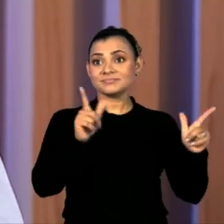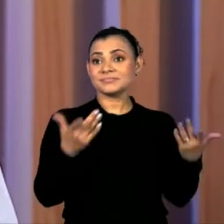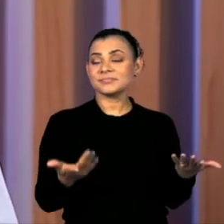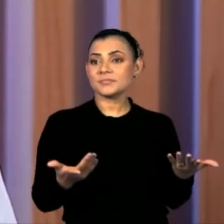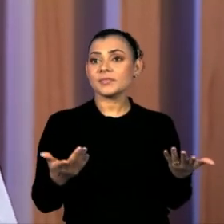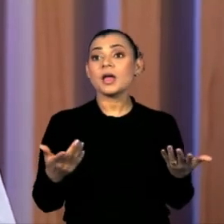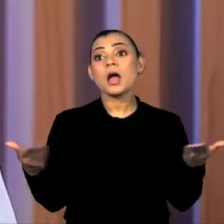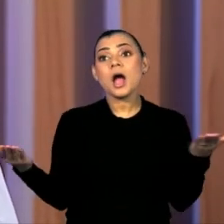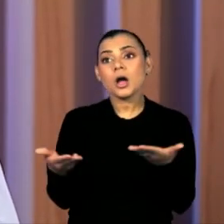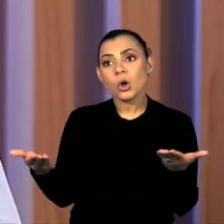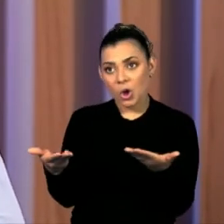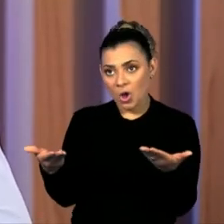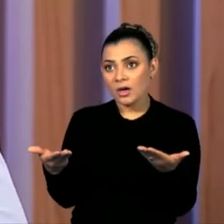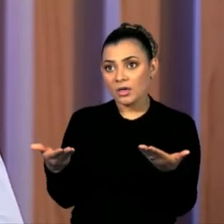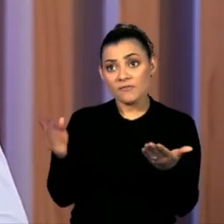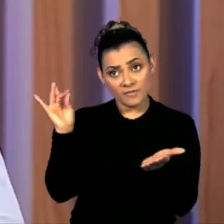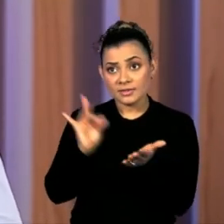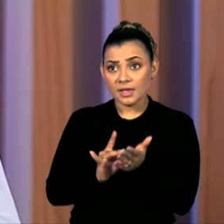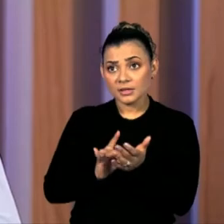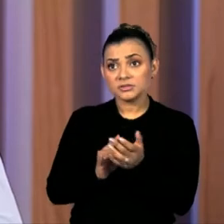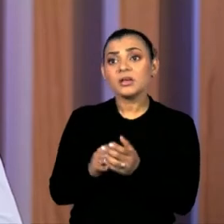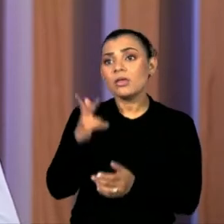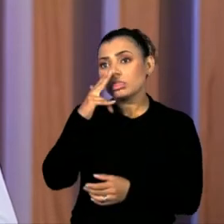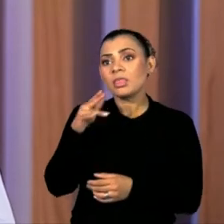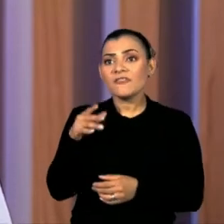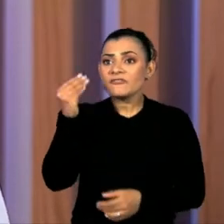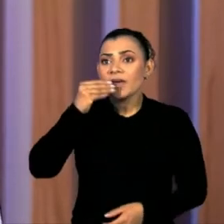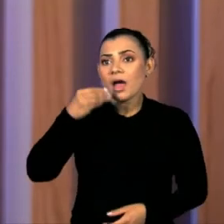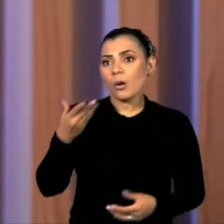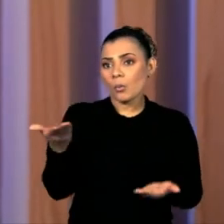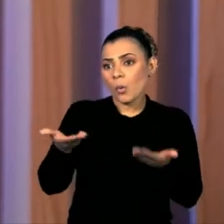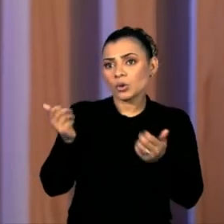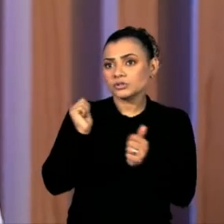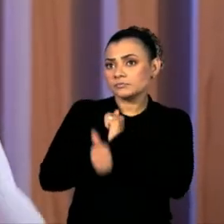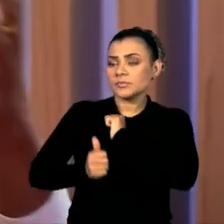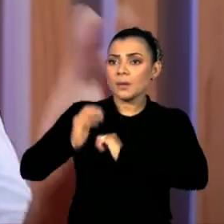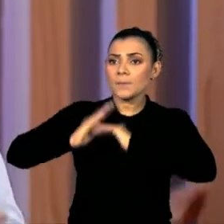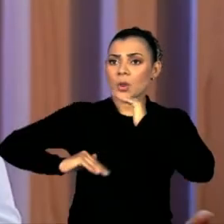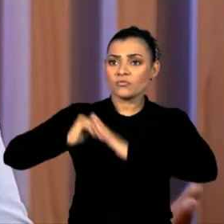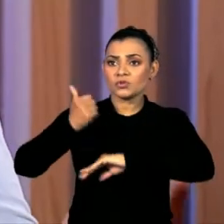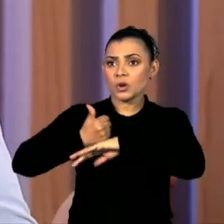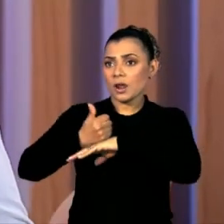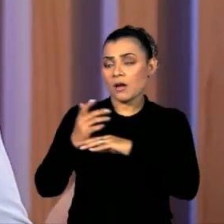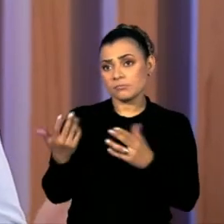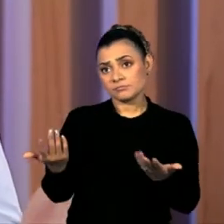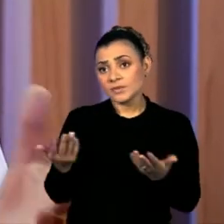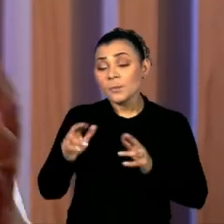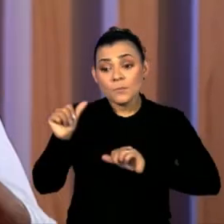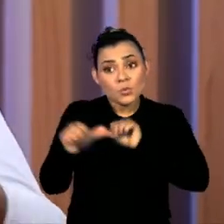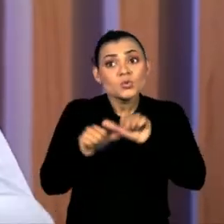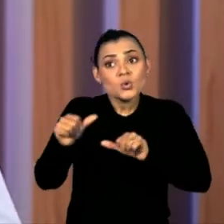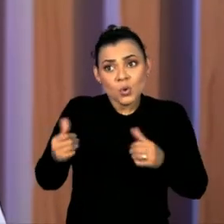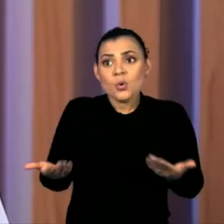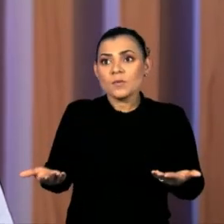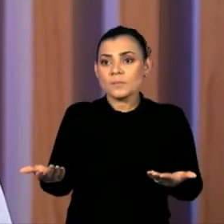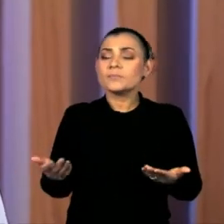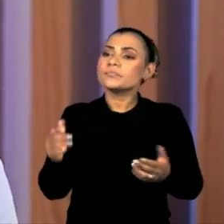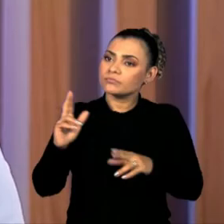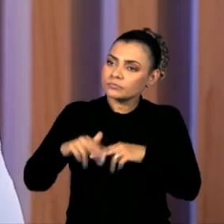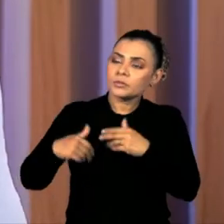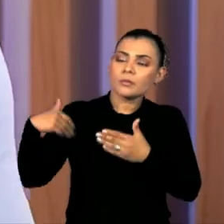tá muito baixo essa aqui é a realidade né porque é muitos tempos também né então muita coisa